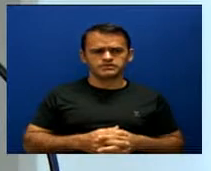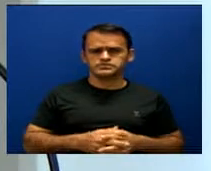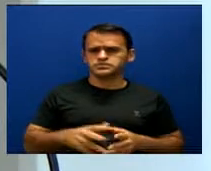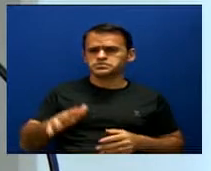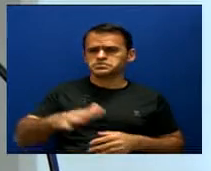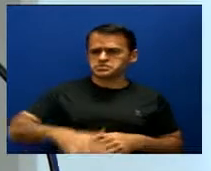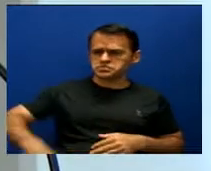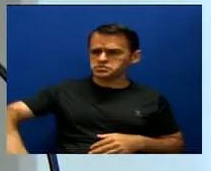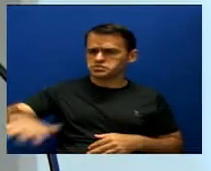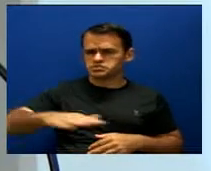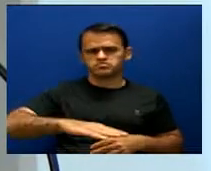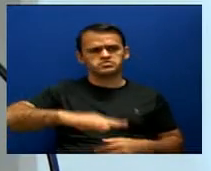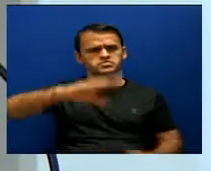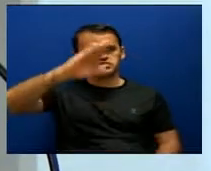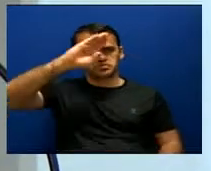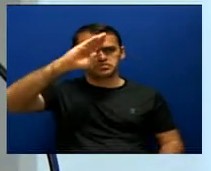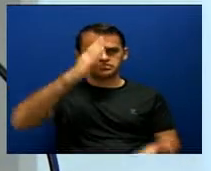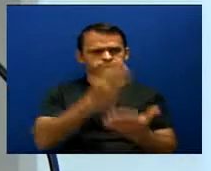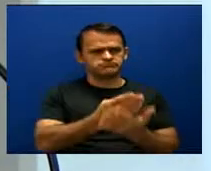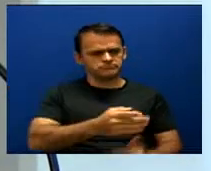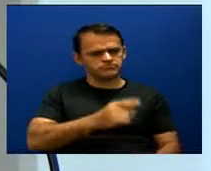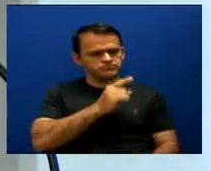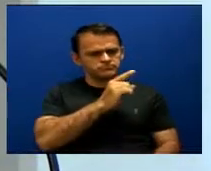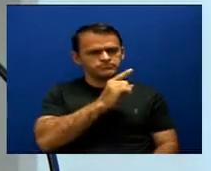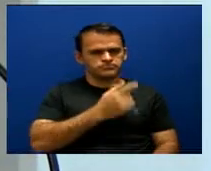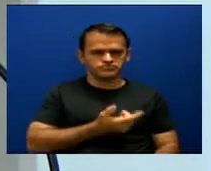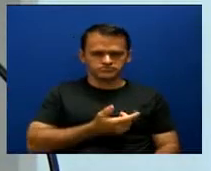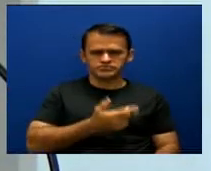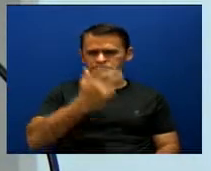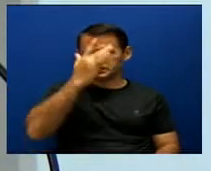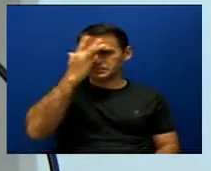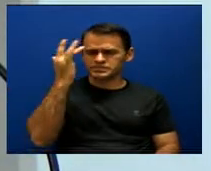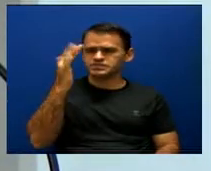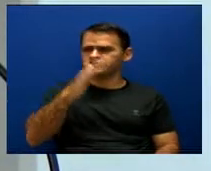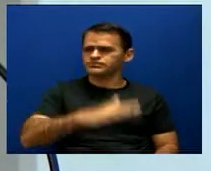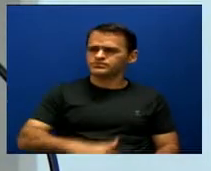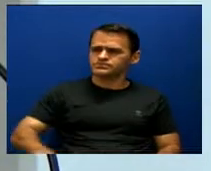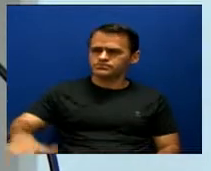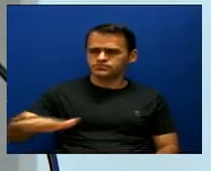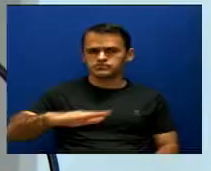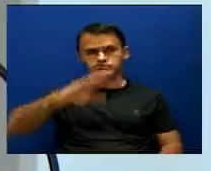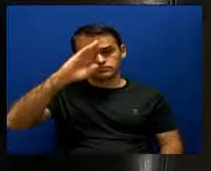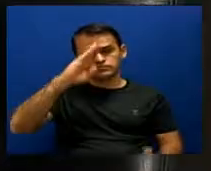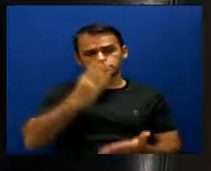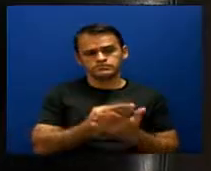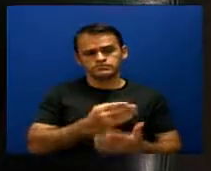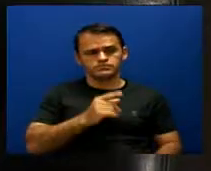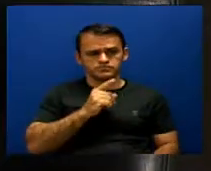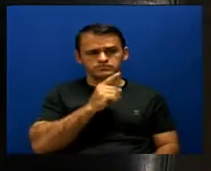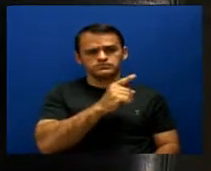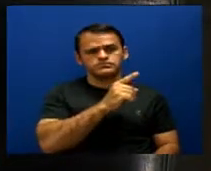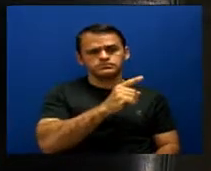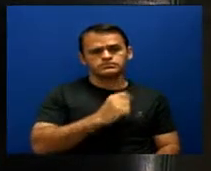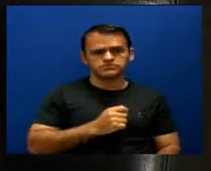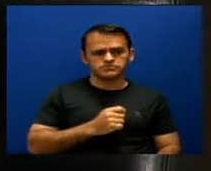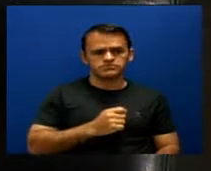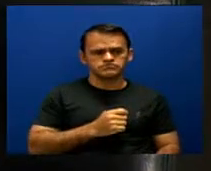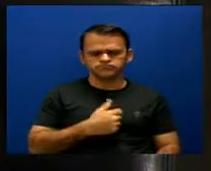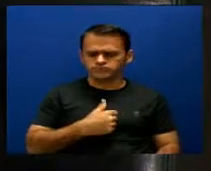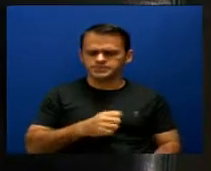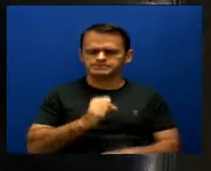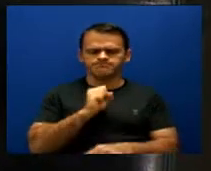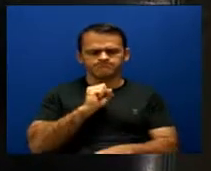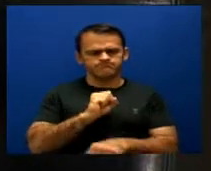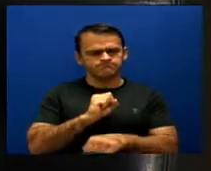a credibilidade que aqui na Câmara e a população tem com o senhor. Então, eu